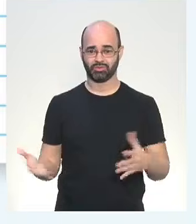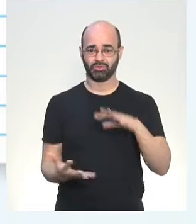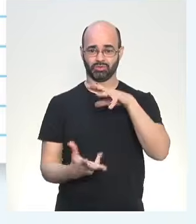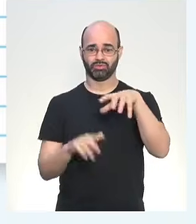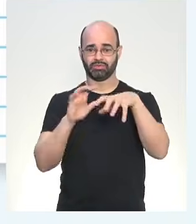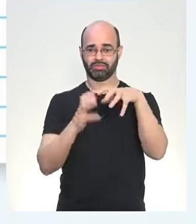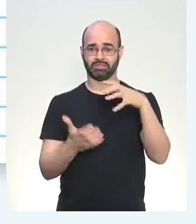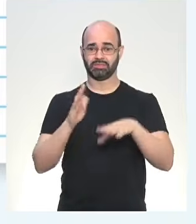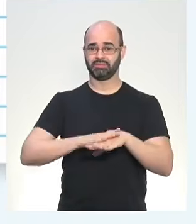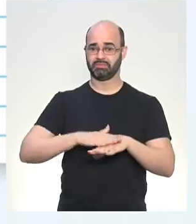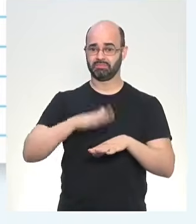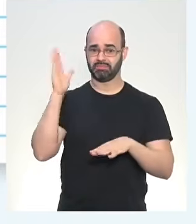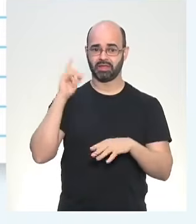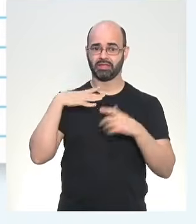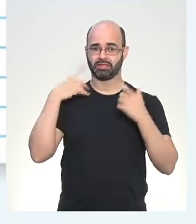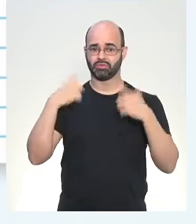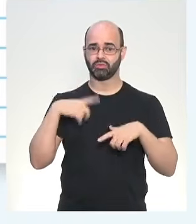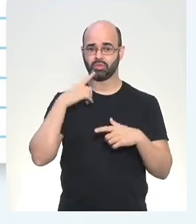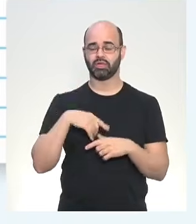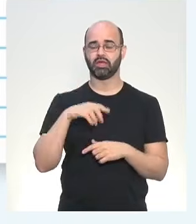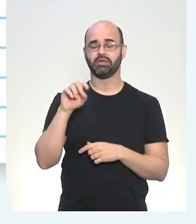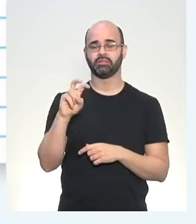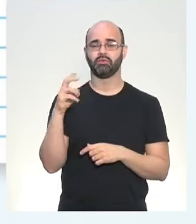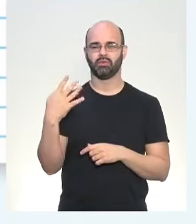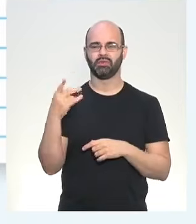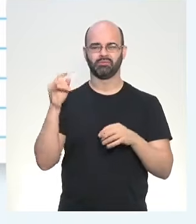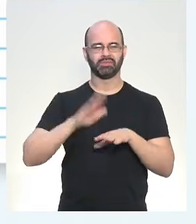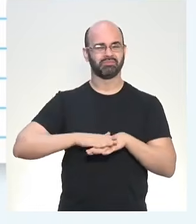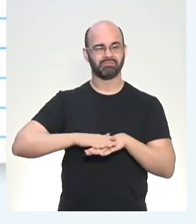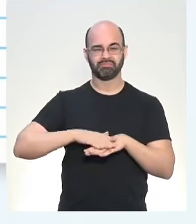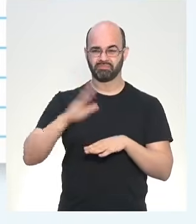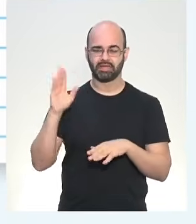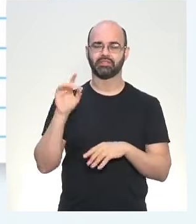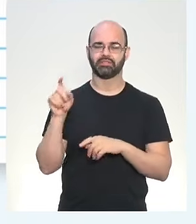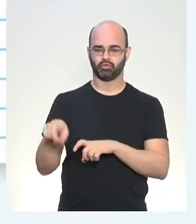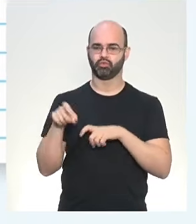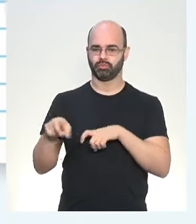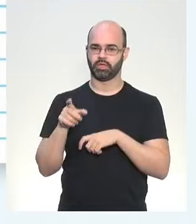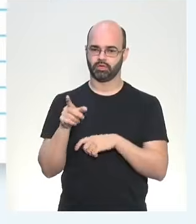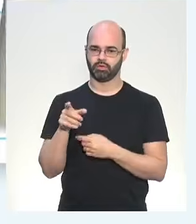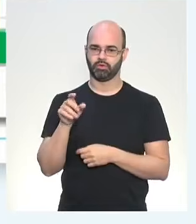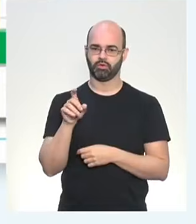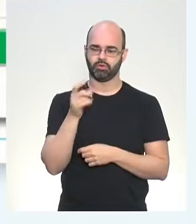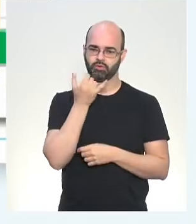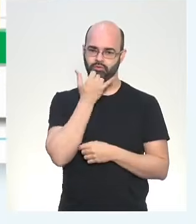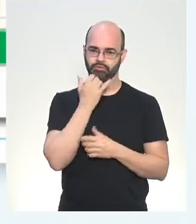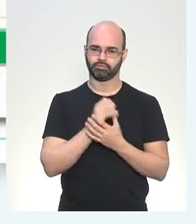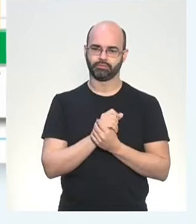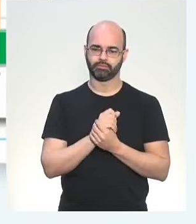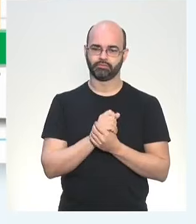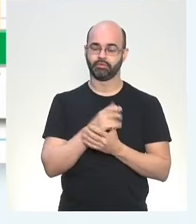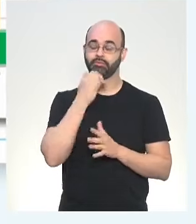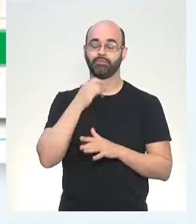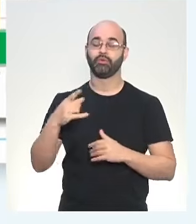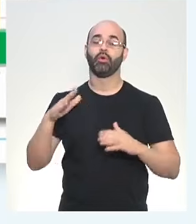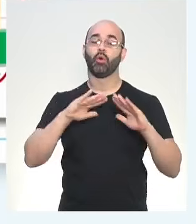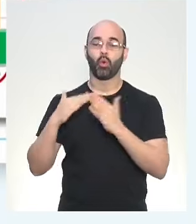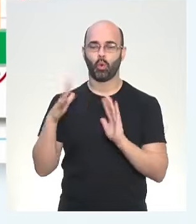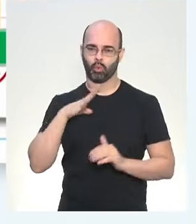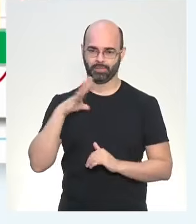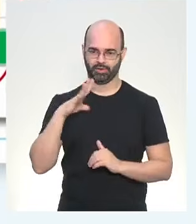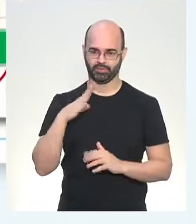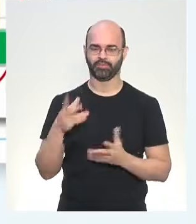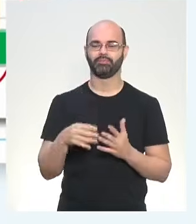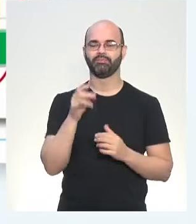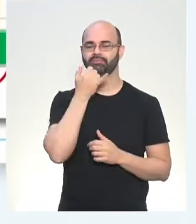ambientes urbanos. Portanto, o mundo é majoritariamente urbano. No Brasil, esse índice supera os 80%.